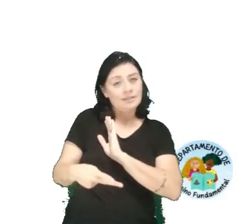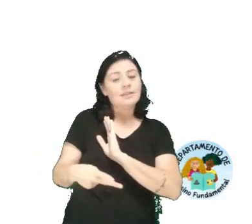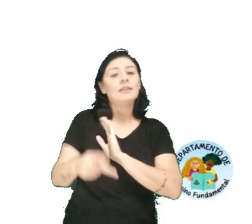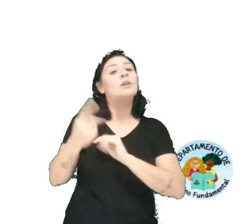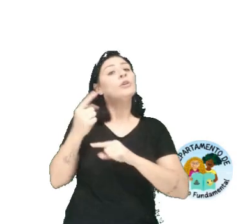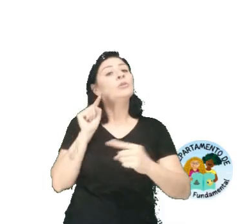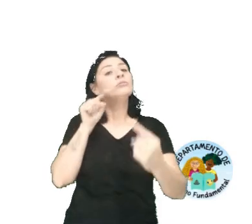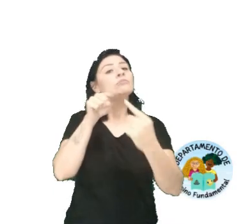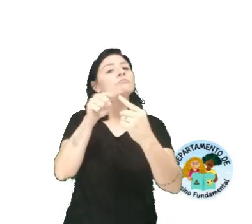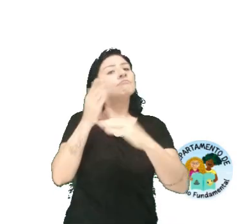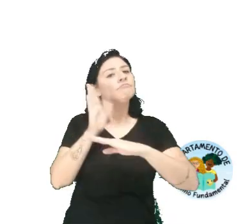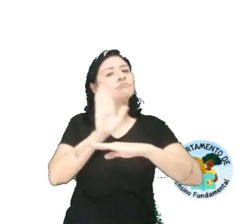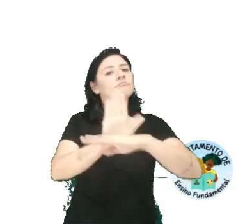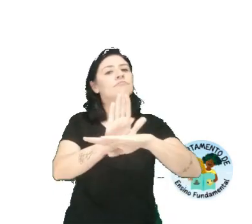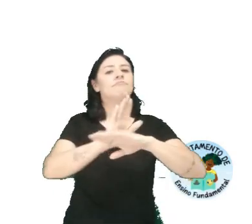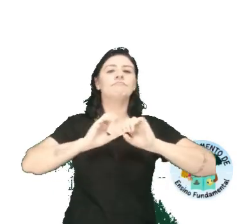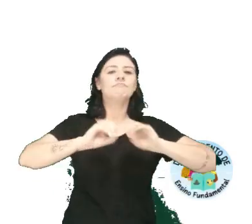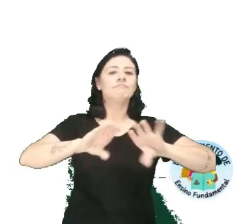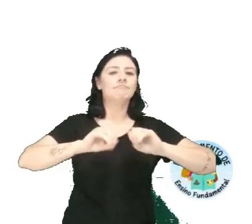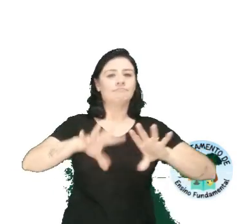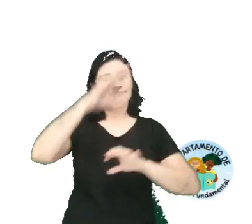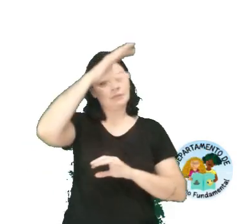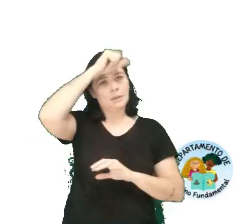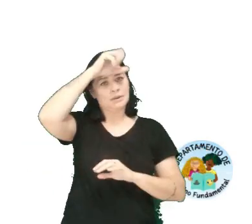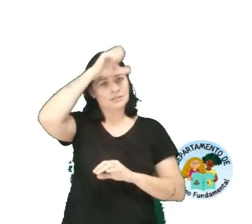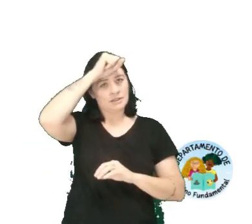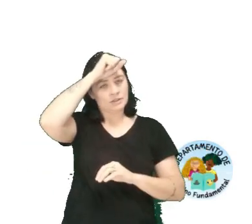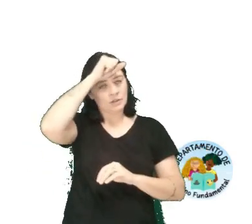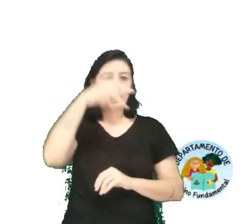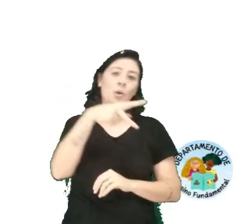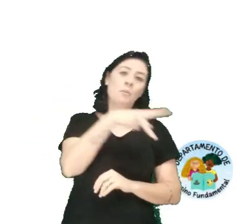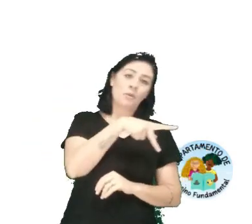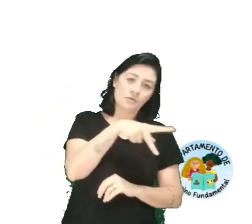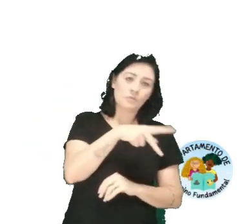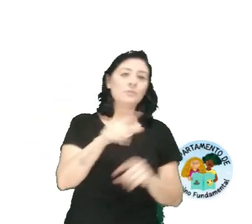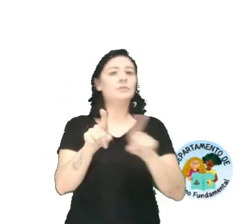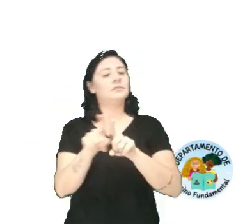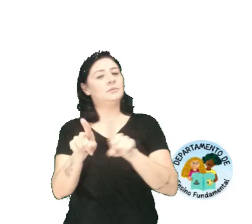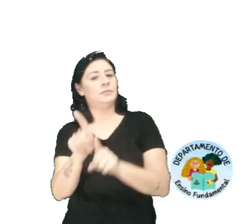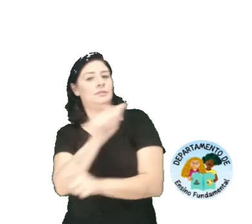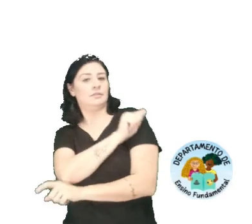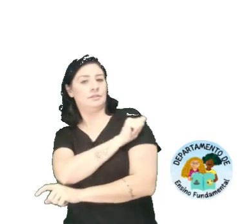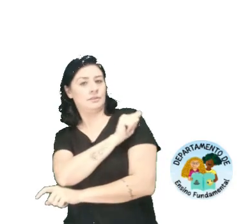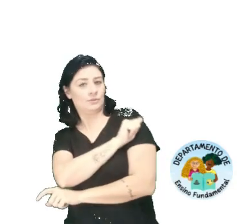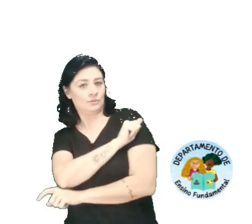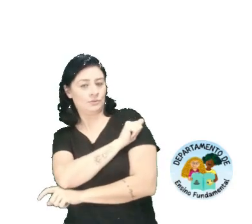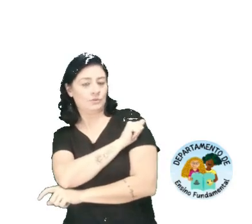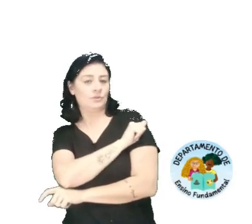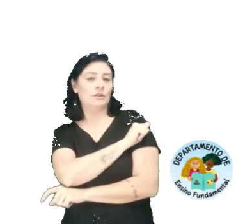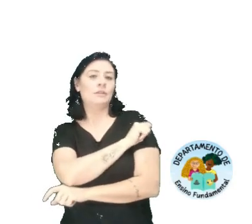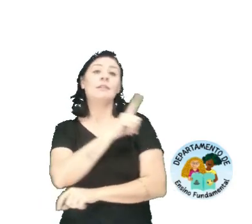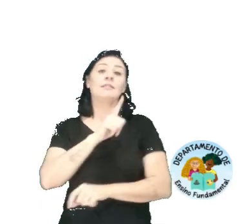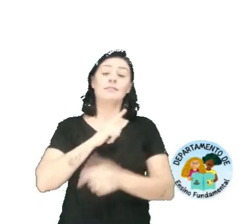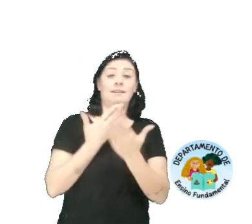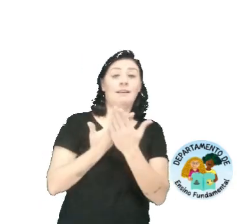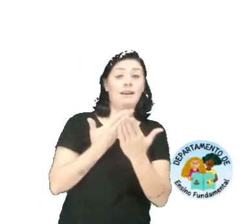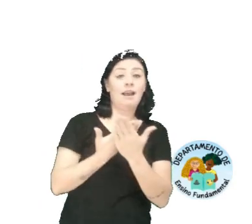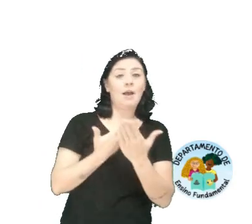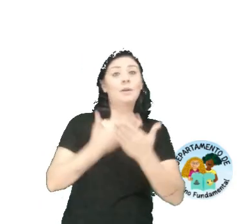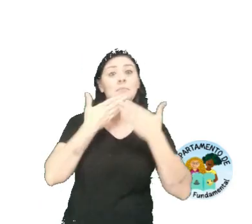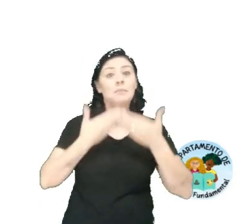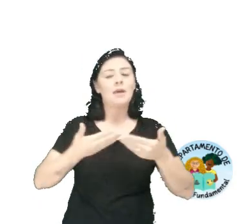no processo de ensino-aprendizagem, tanto do professor quanto dos estudantes. Ele torna a aula mais lúdica